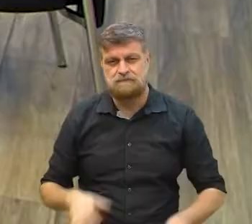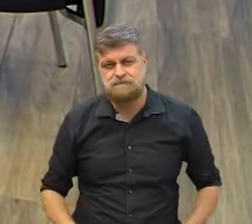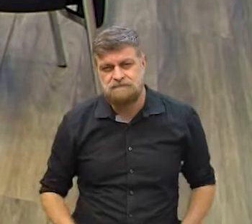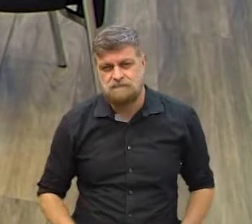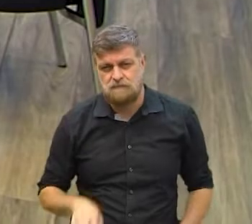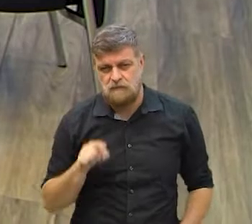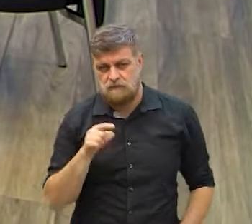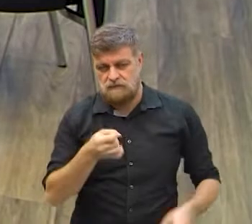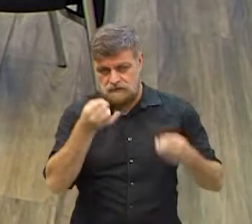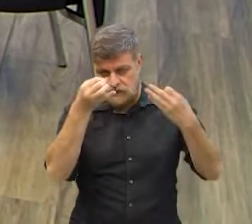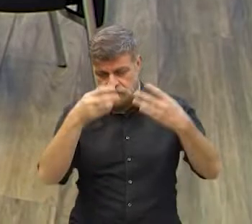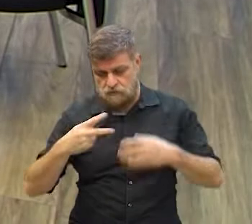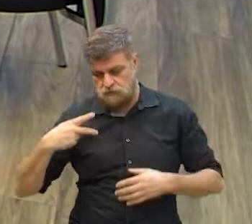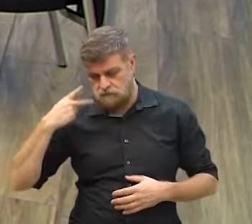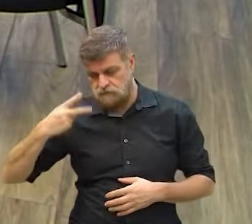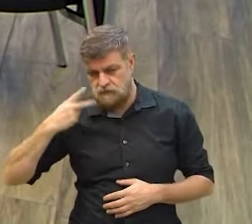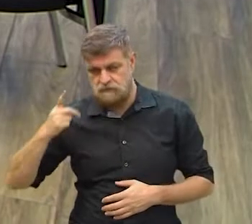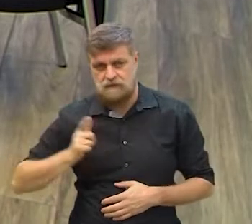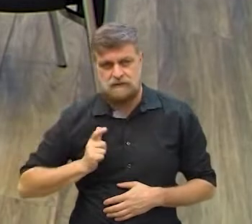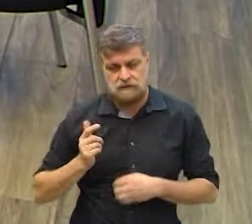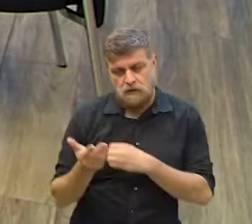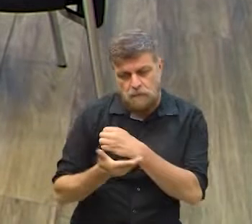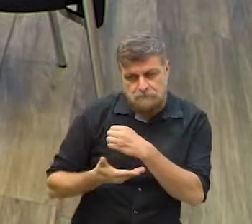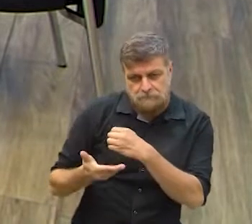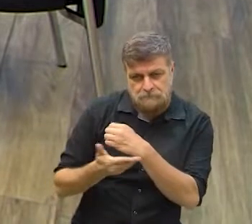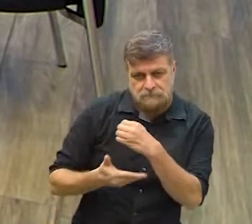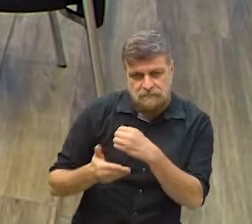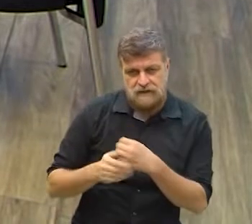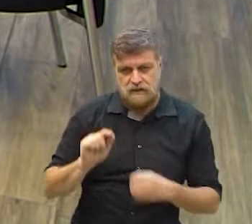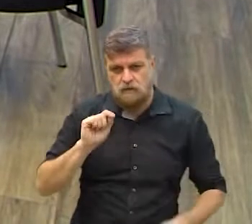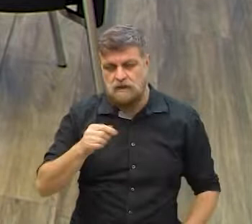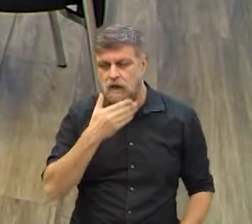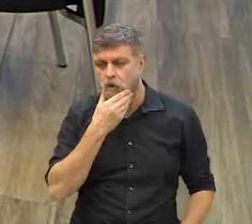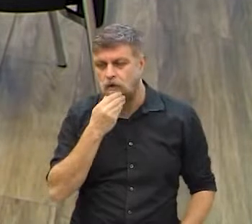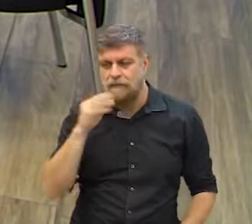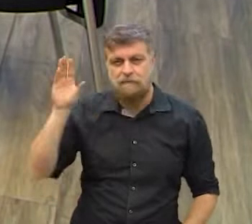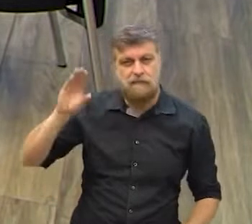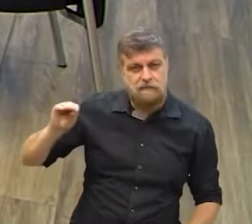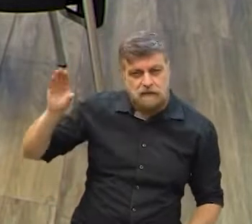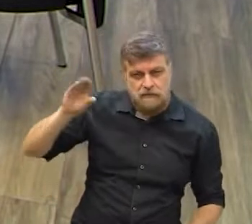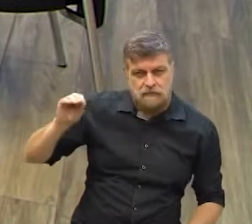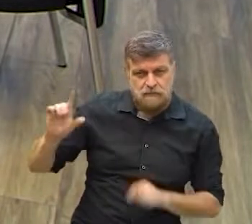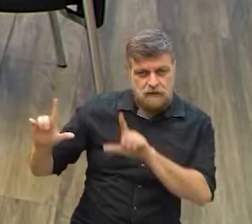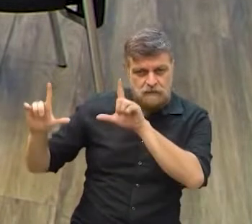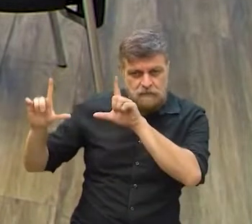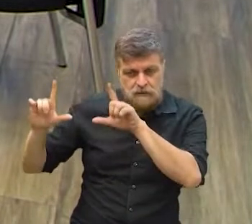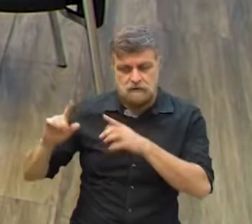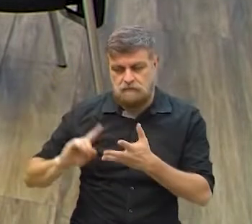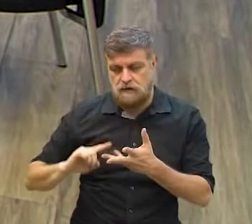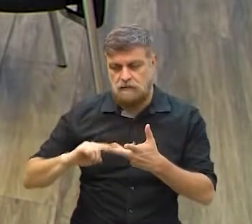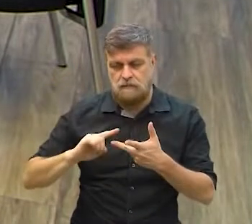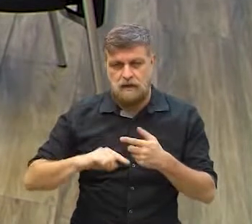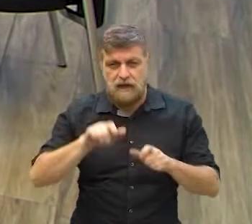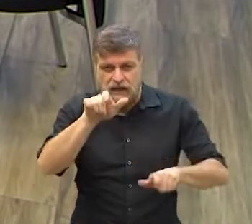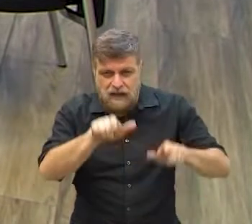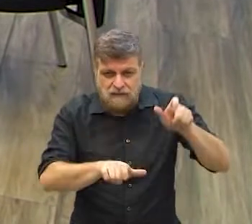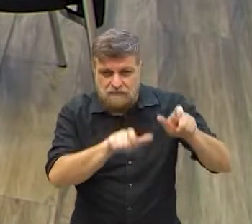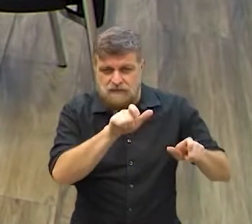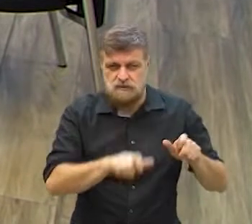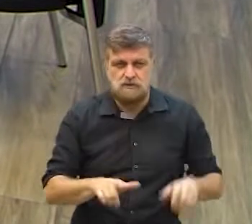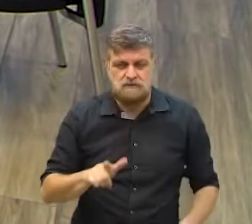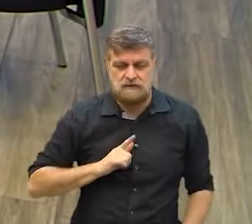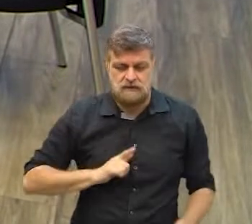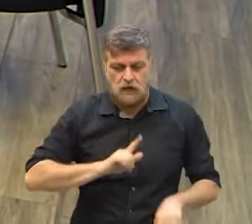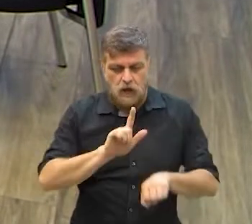sociedade. Vereador, o senhor falou, inclusive, com base até no que o Sérgio comentou conosco, de